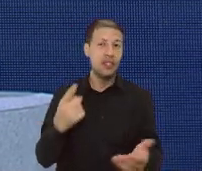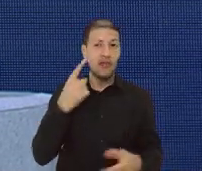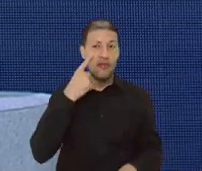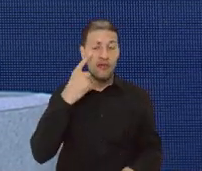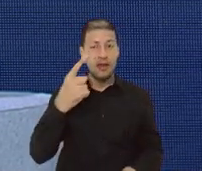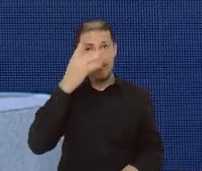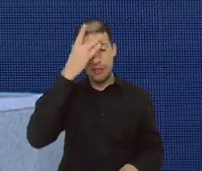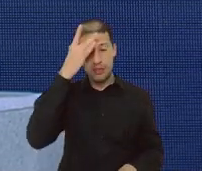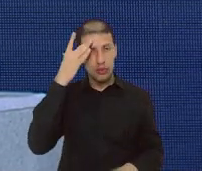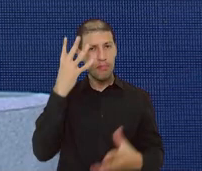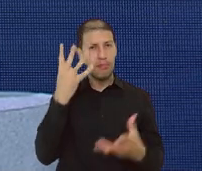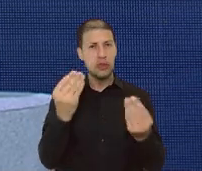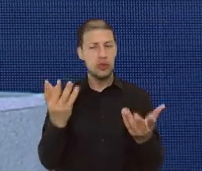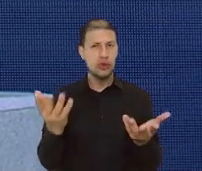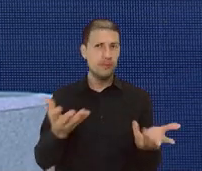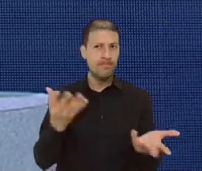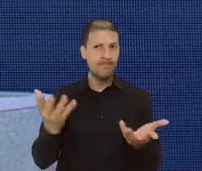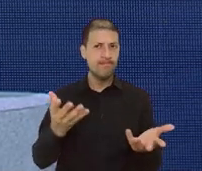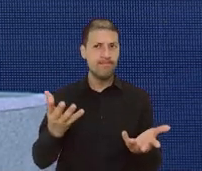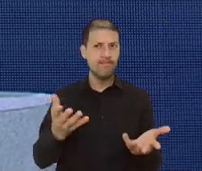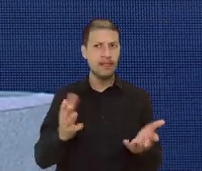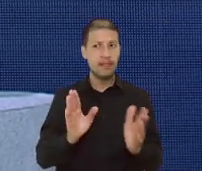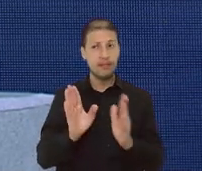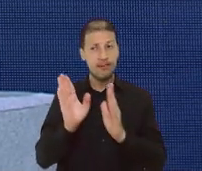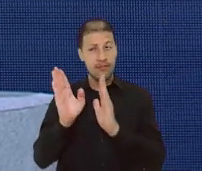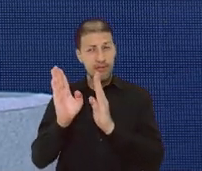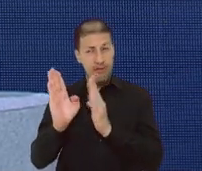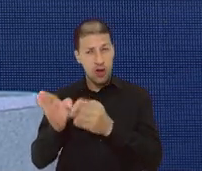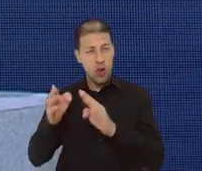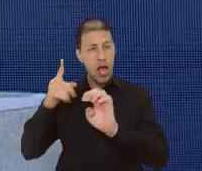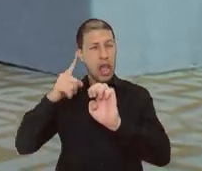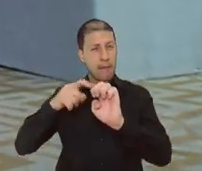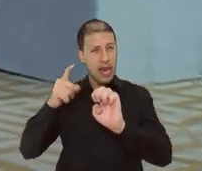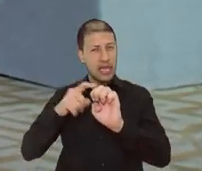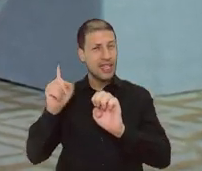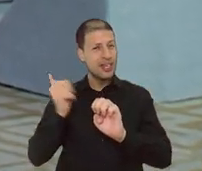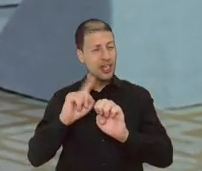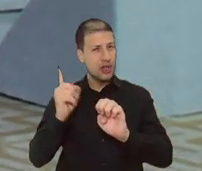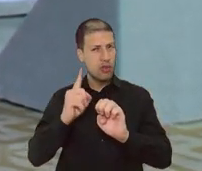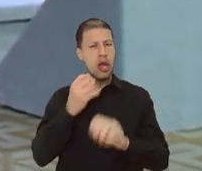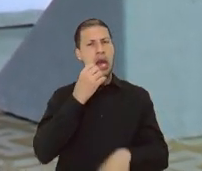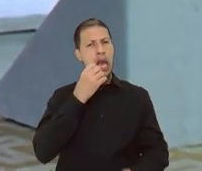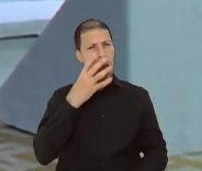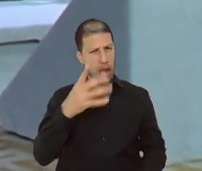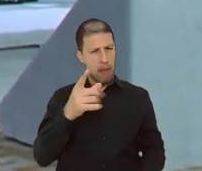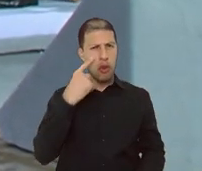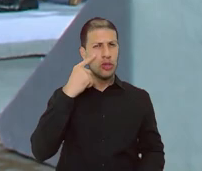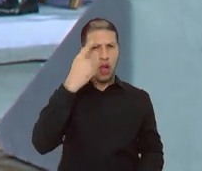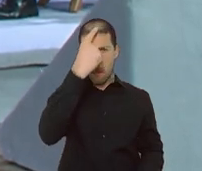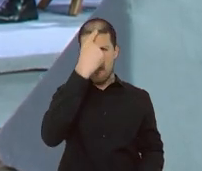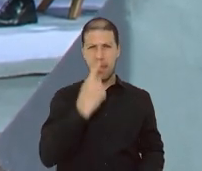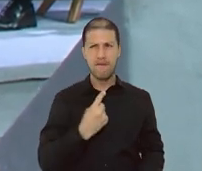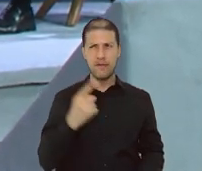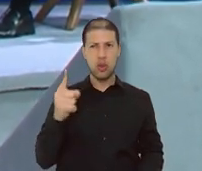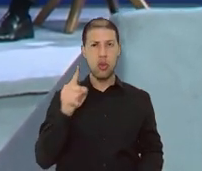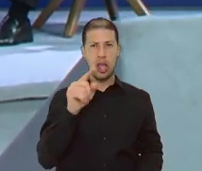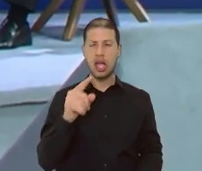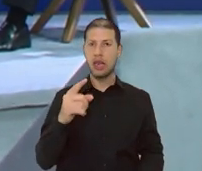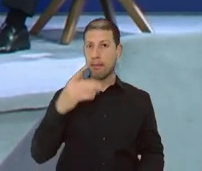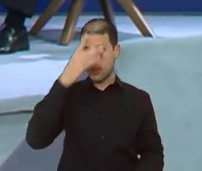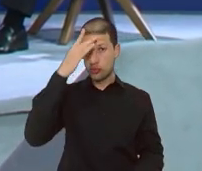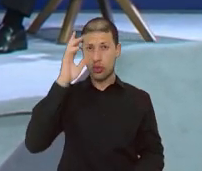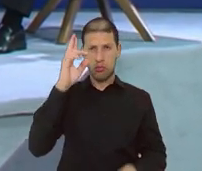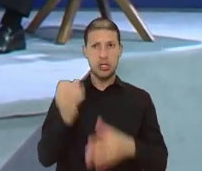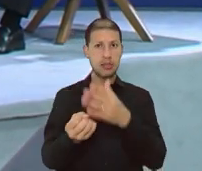muitos não indo empreender eu acho que até bom esse perfil de fawner prender que é que ele falou mais Aventureiro que